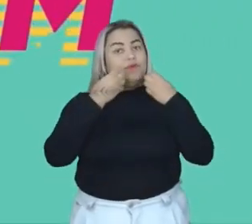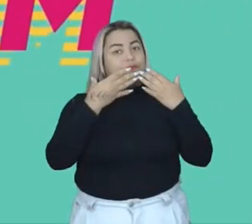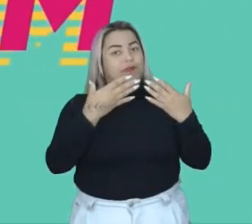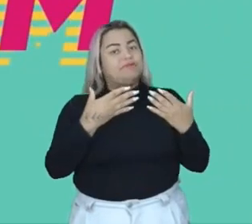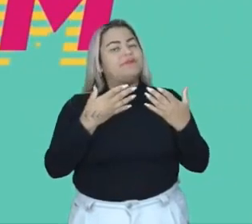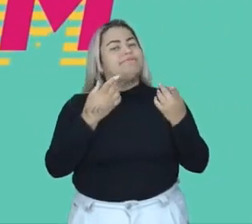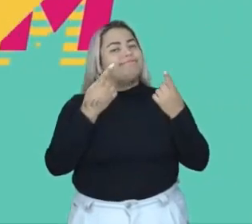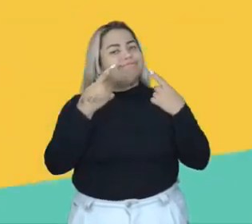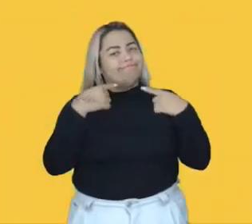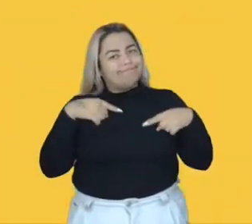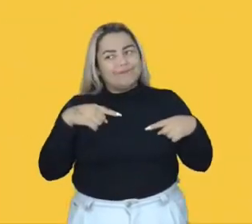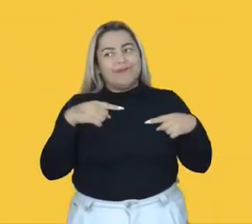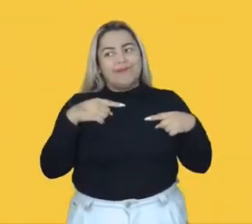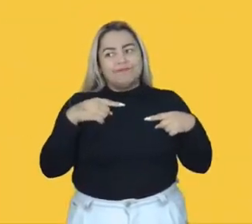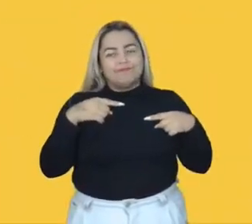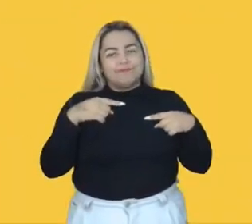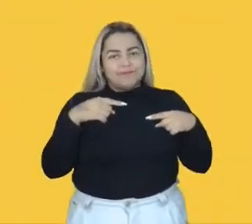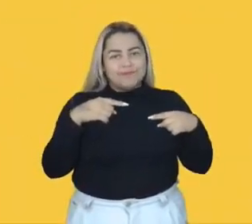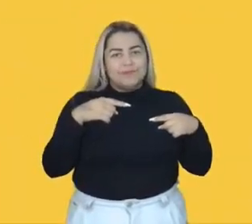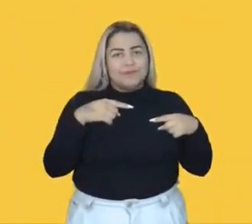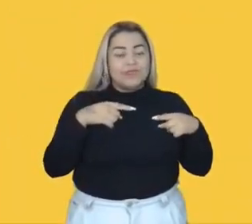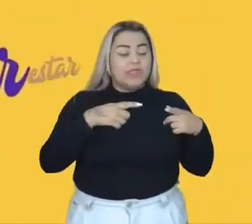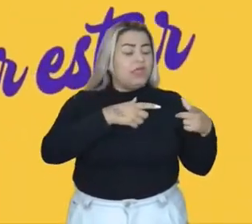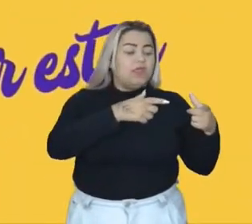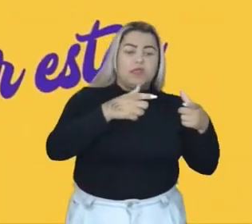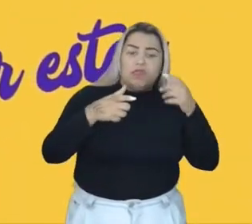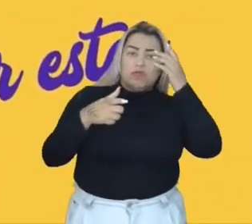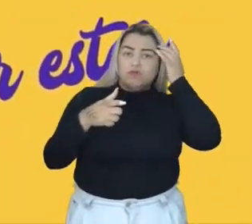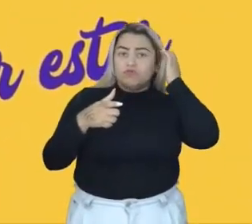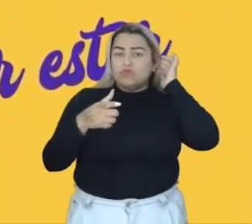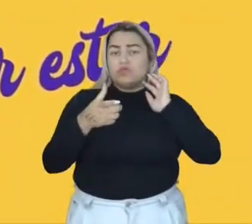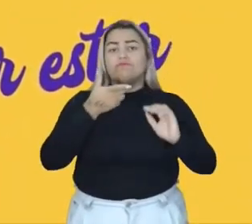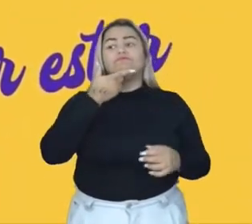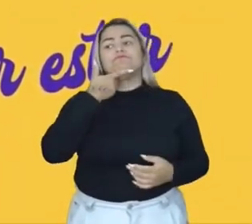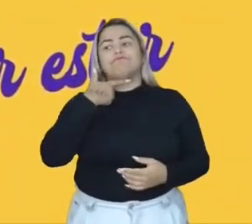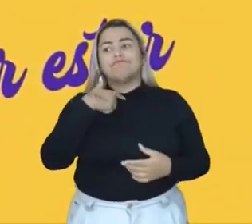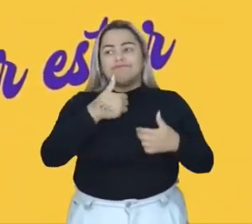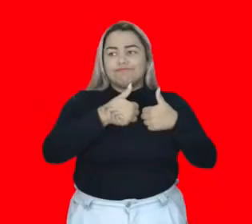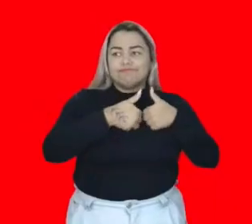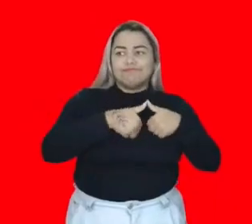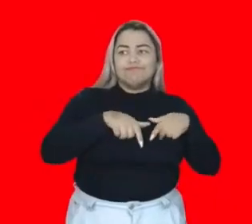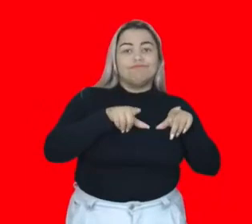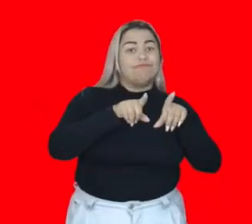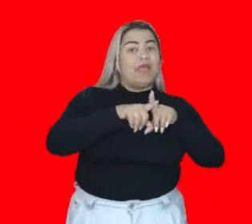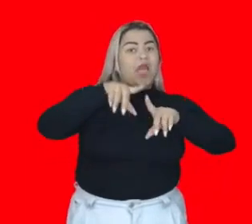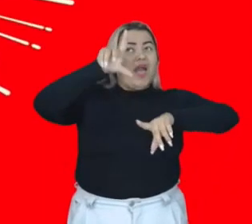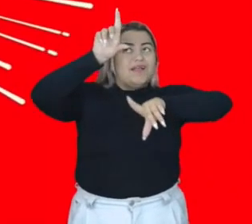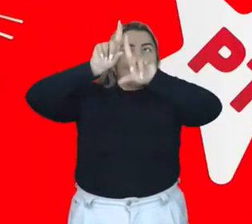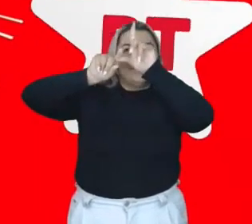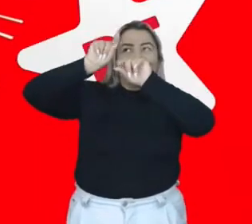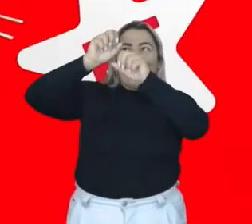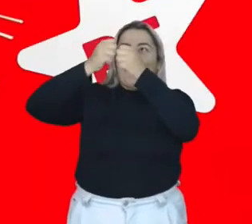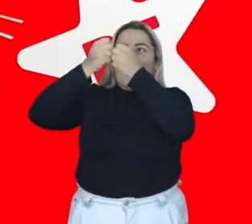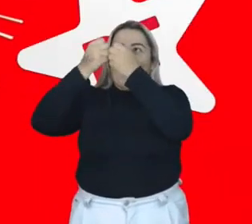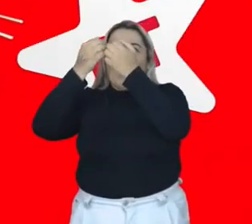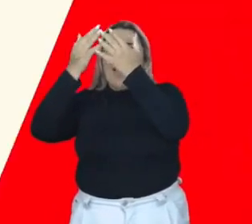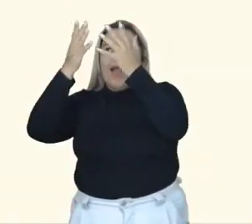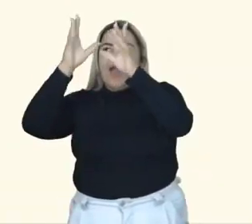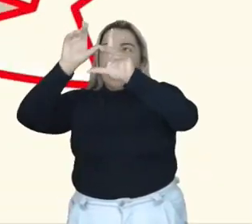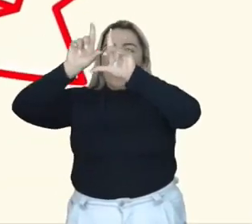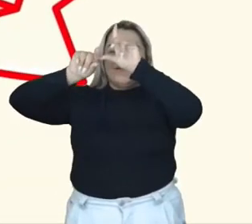que é bom pra mim é onde eu quiser estar. A estrela ainda